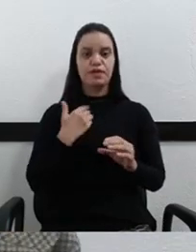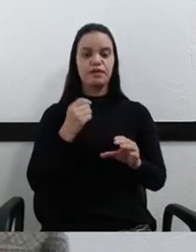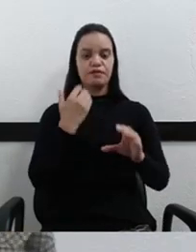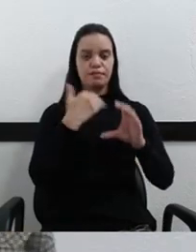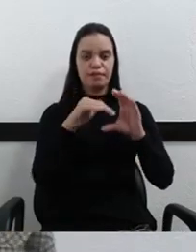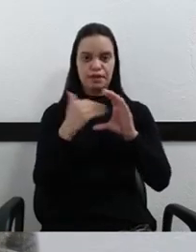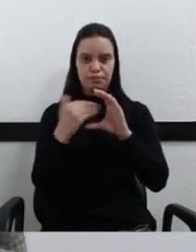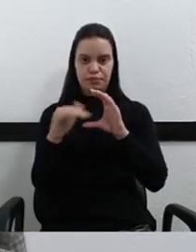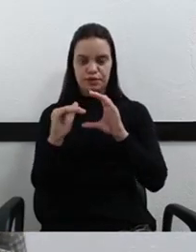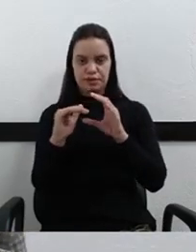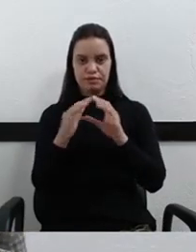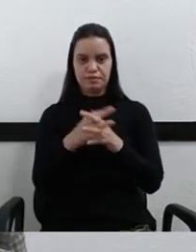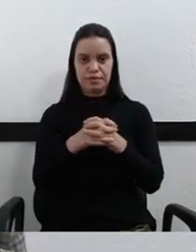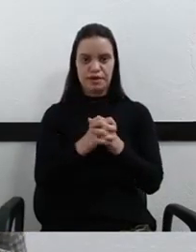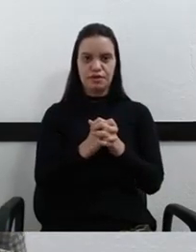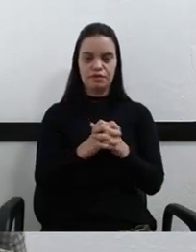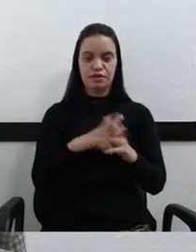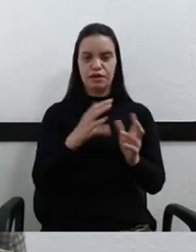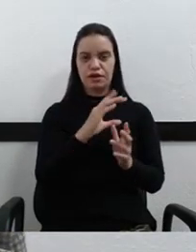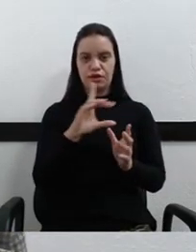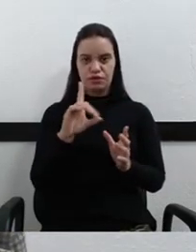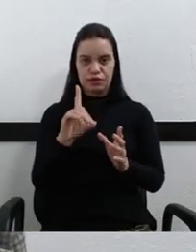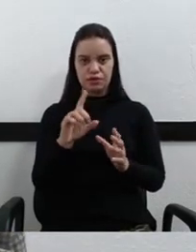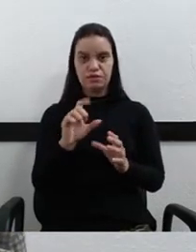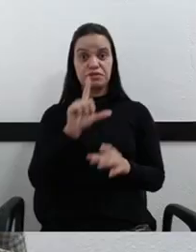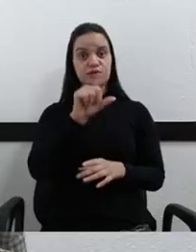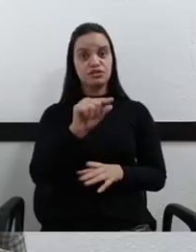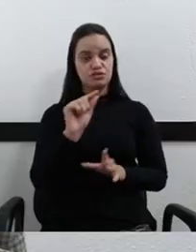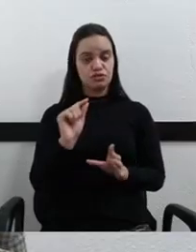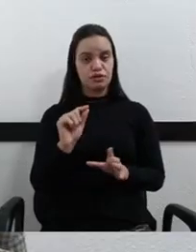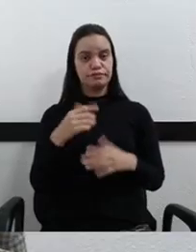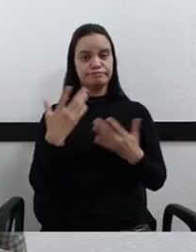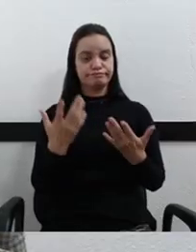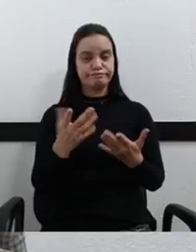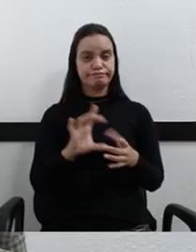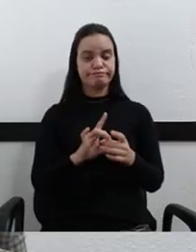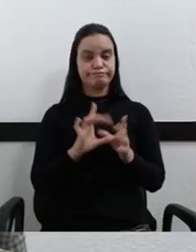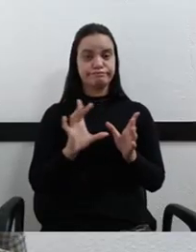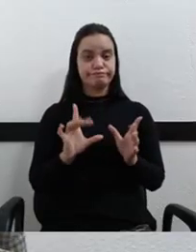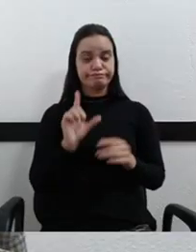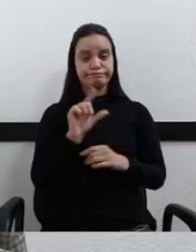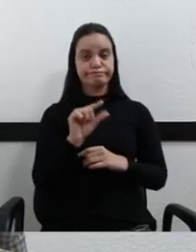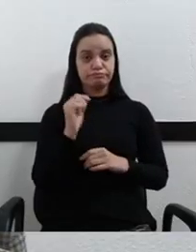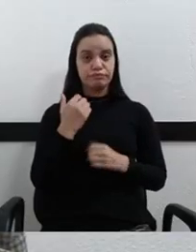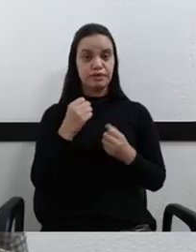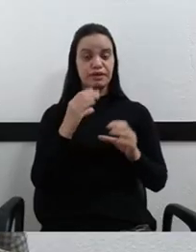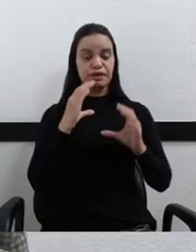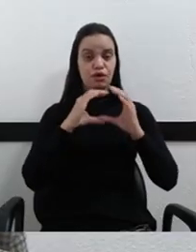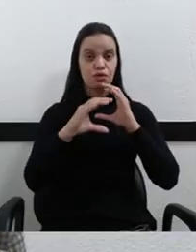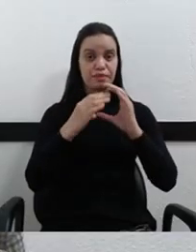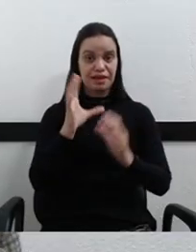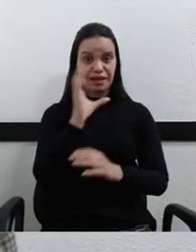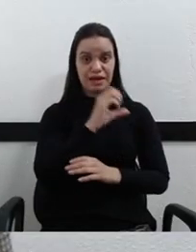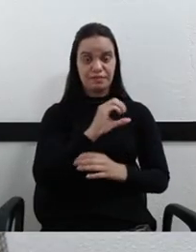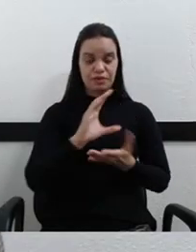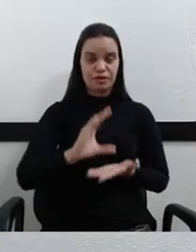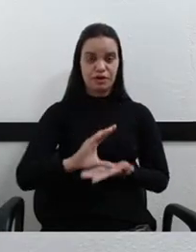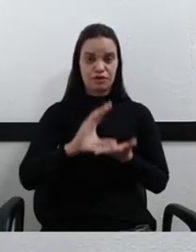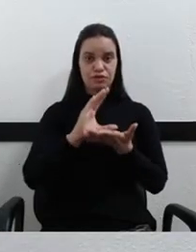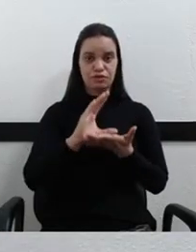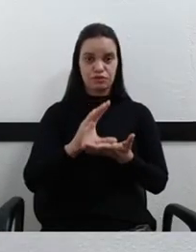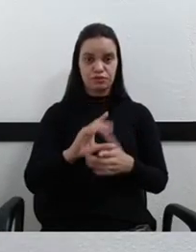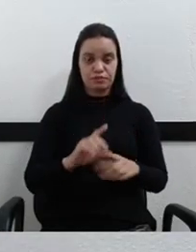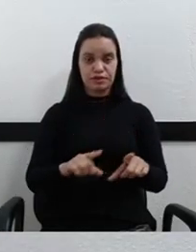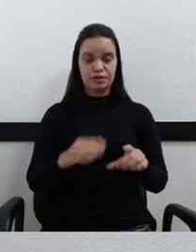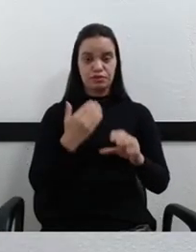e-mail, endereçados à coordenação, a quem caberá a decisão. Esta deliberação deverá ser comunicada imediatamente aos defensores e servidores